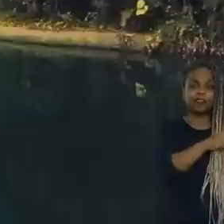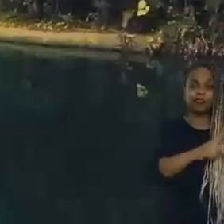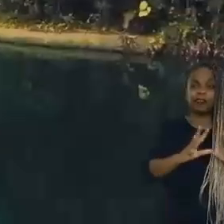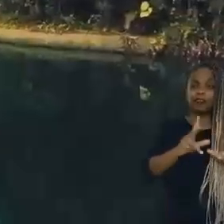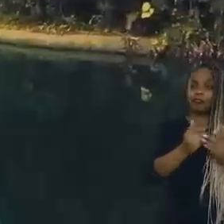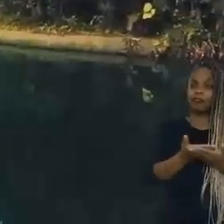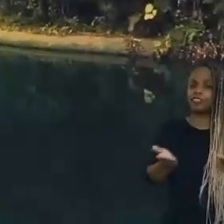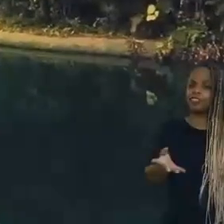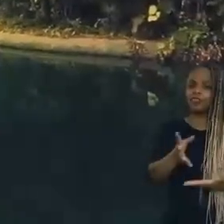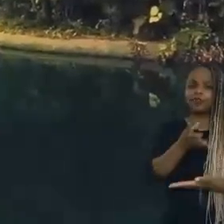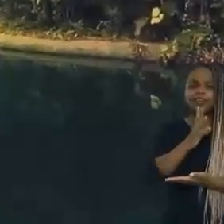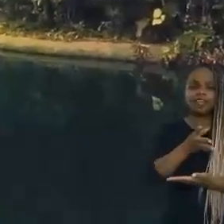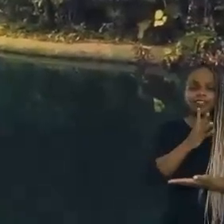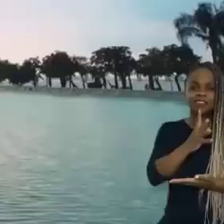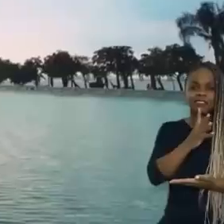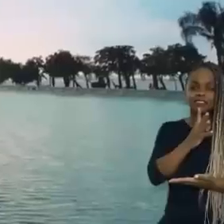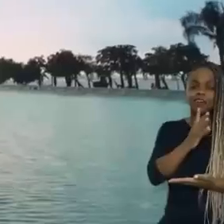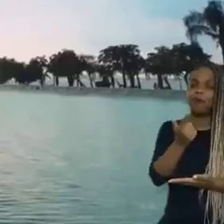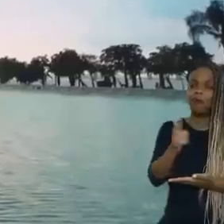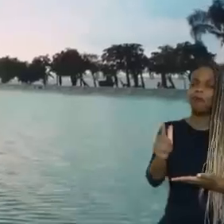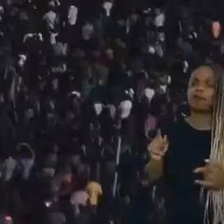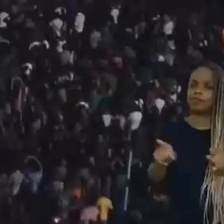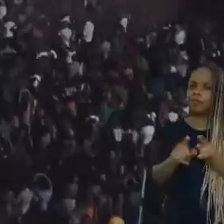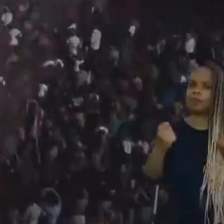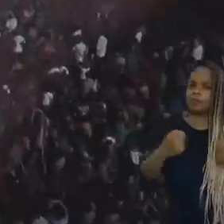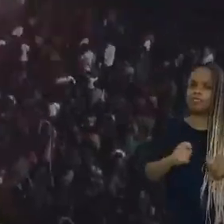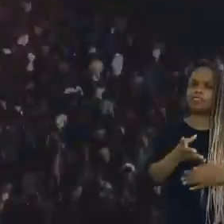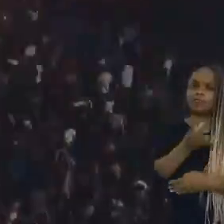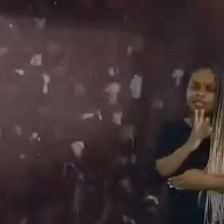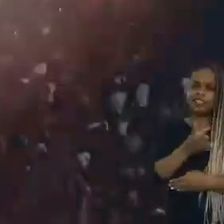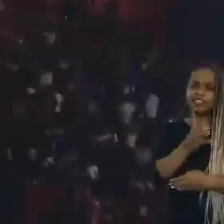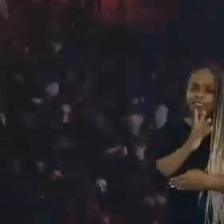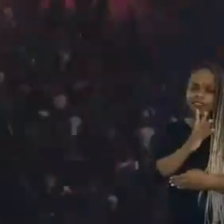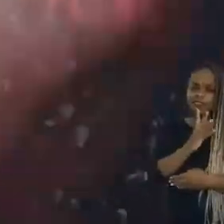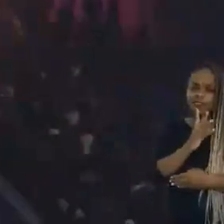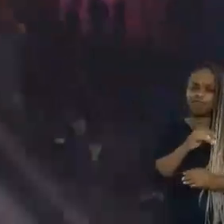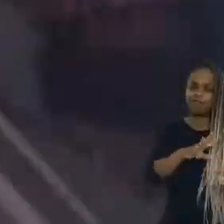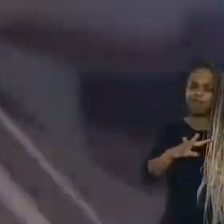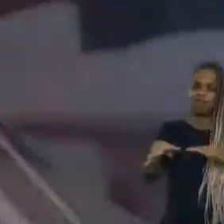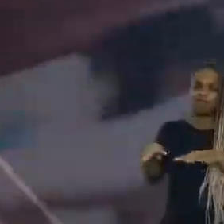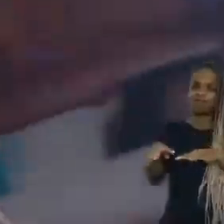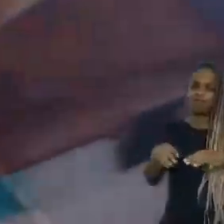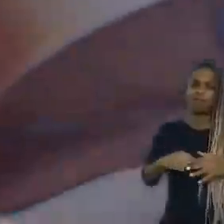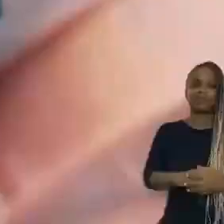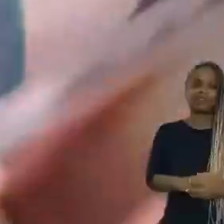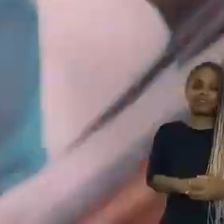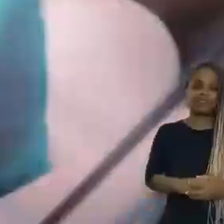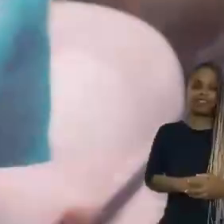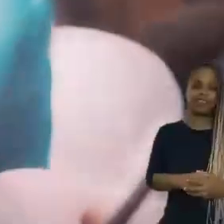Dos projetos que todo mundo conhece, aos que todo mundo precisa conhecer,